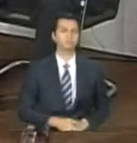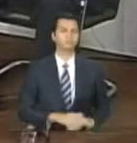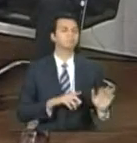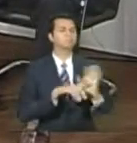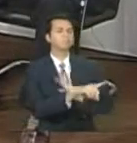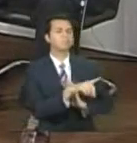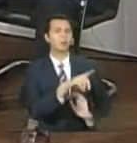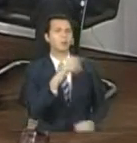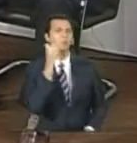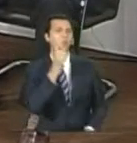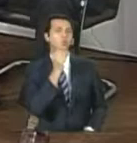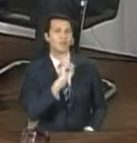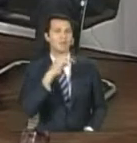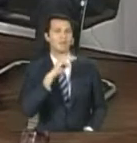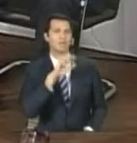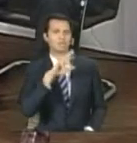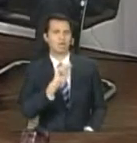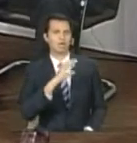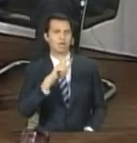Cuiabá, pergunta: Fernanda,